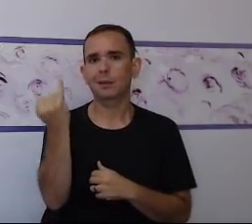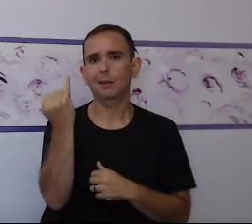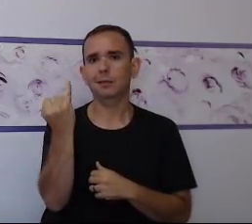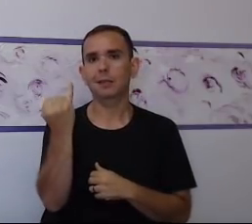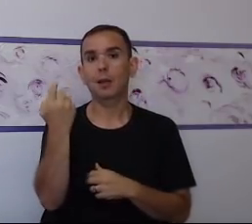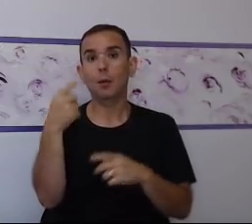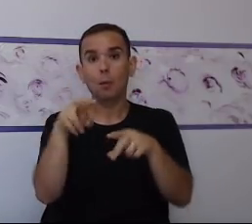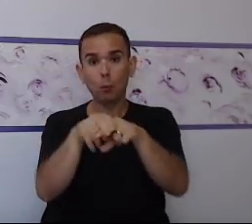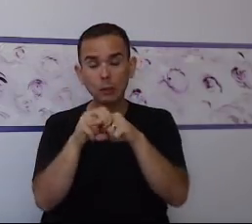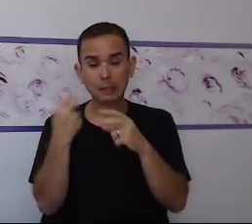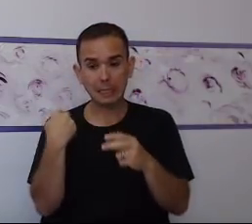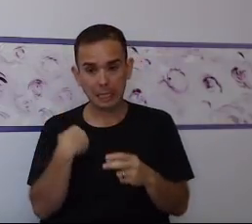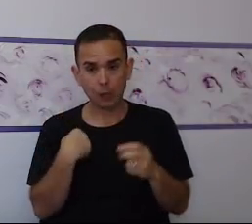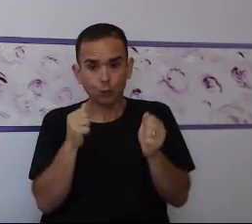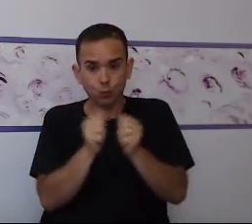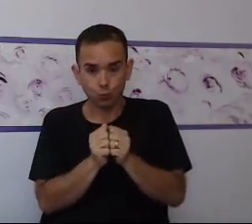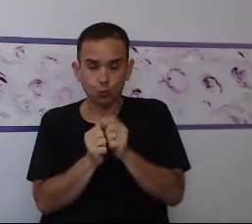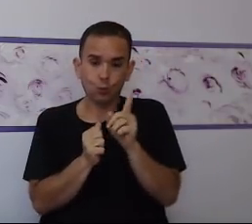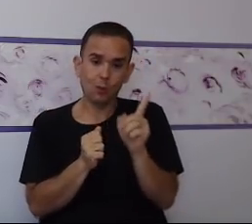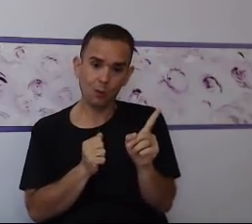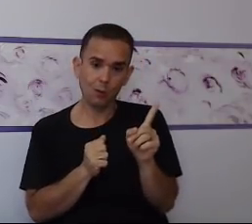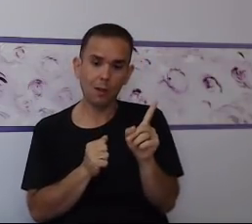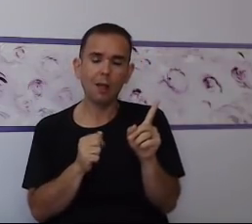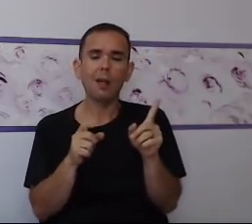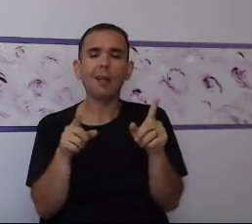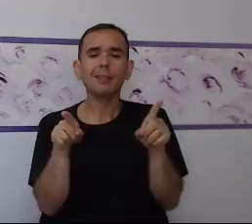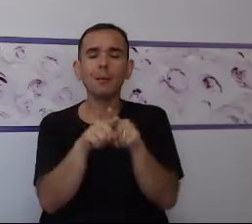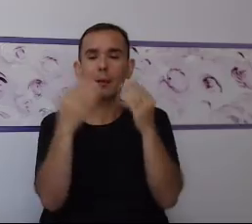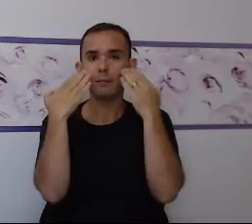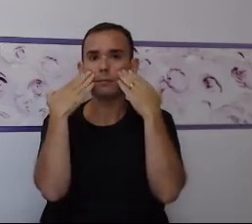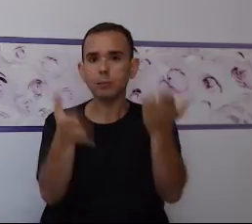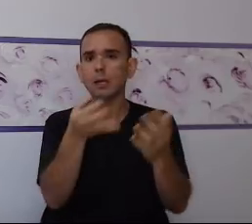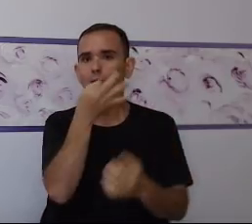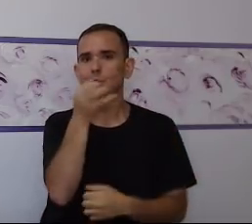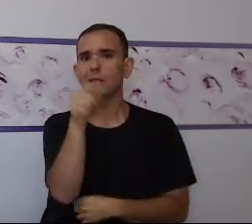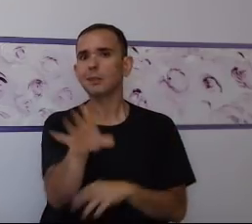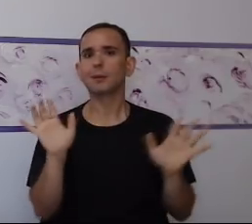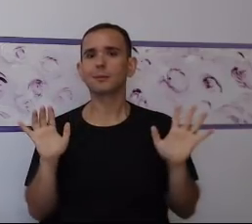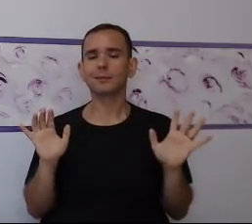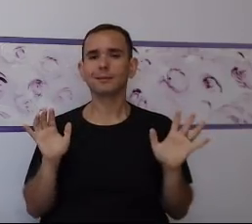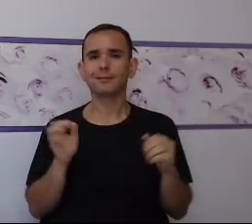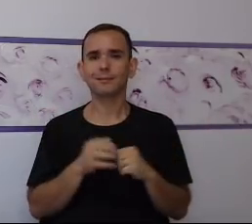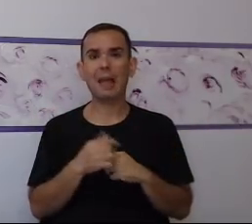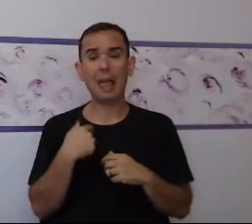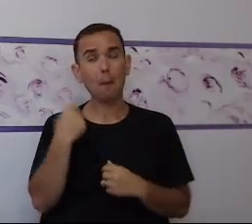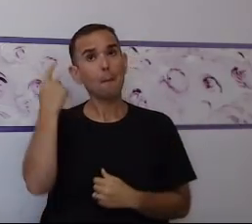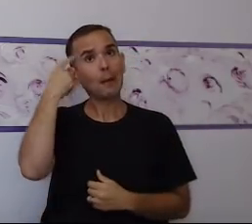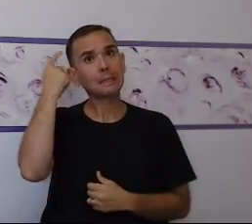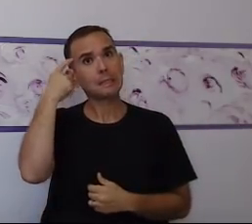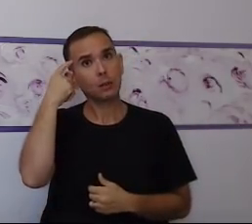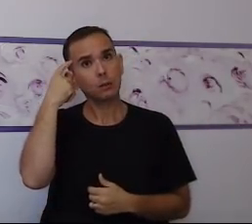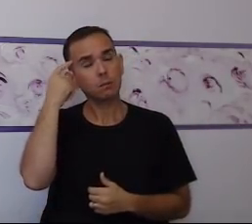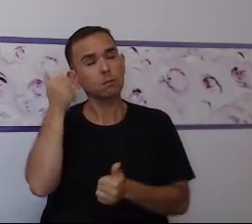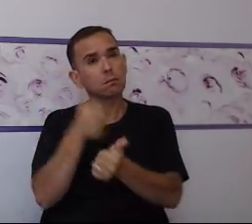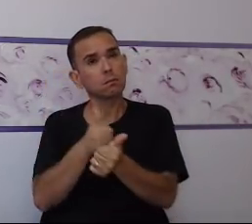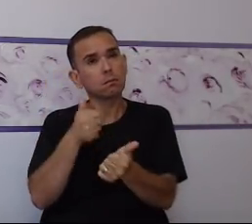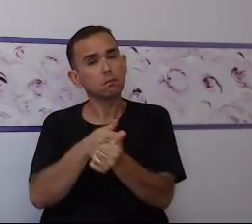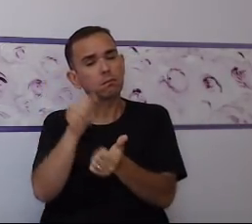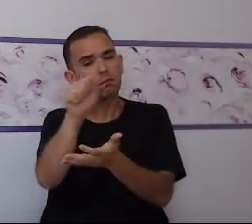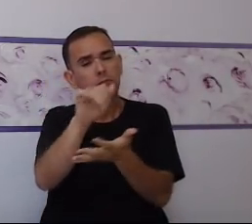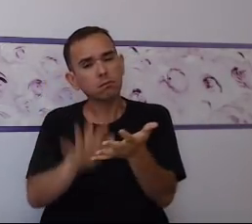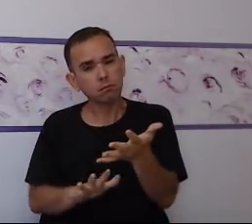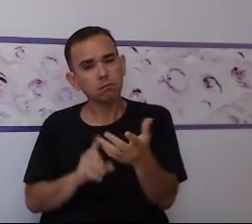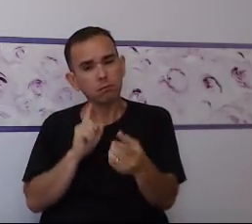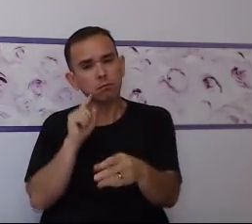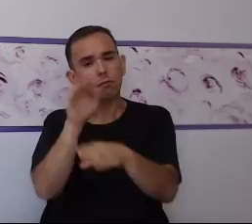isso que eu e a Carol trouxemos logo, assim, de cara para vocês essa sugestão. Então, assim, eu estou pensando numa atividade para dar para o meu aluno, mas